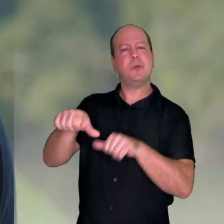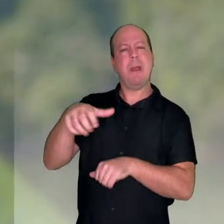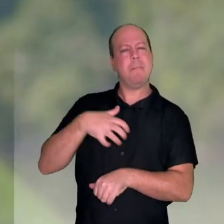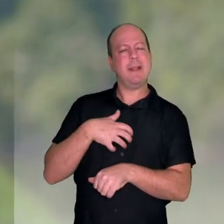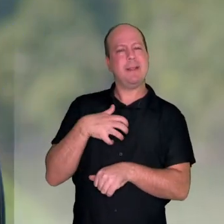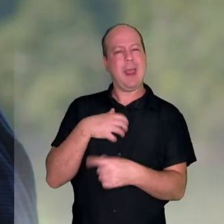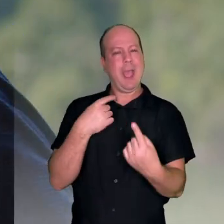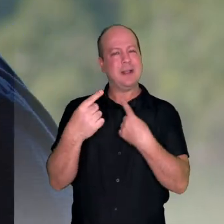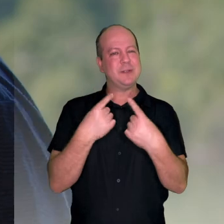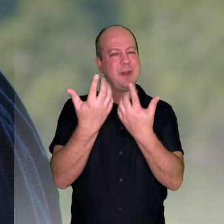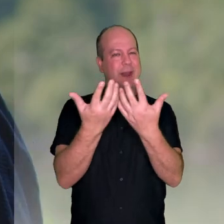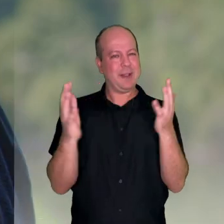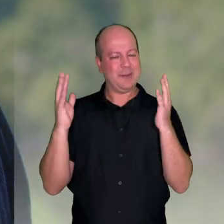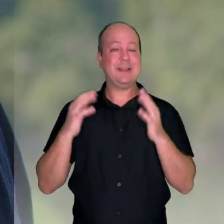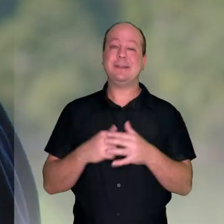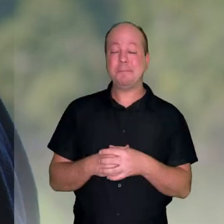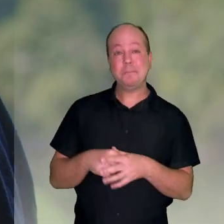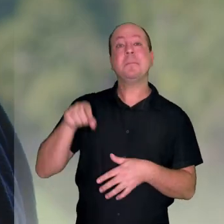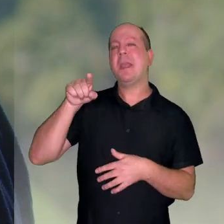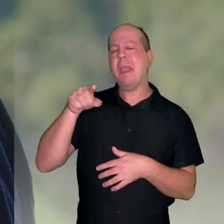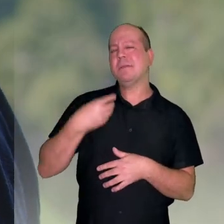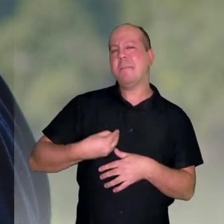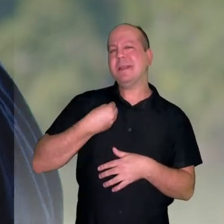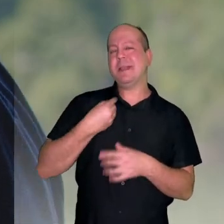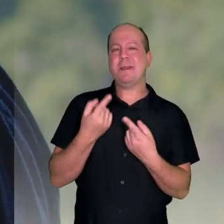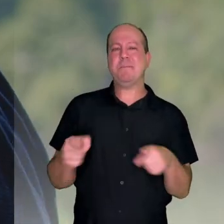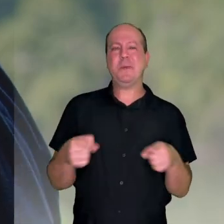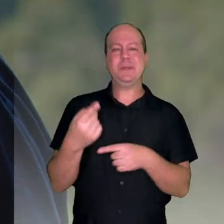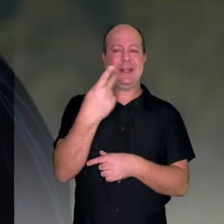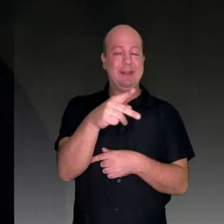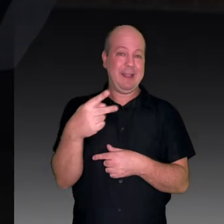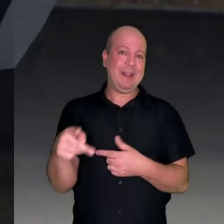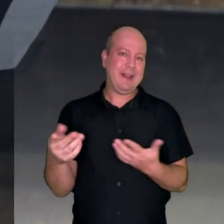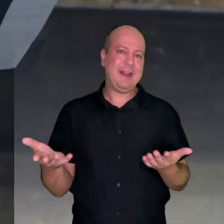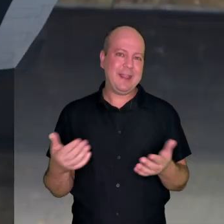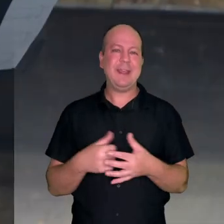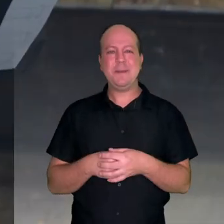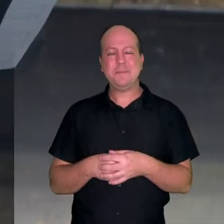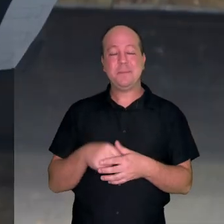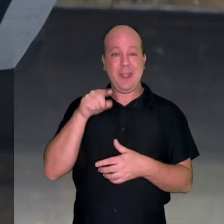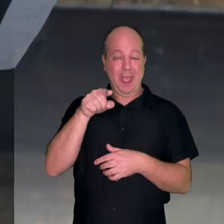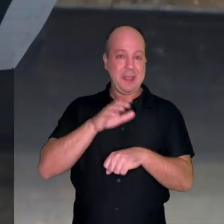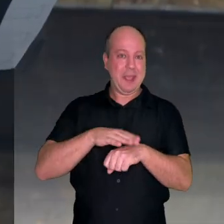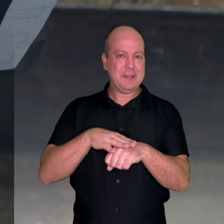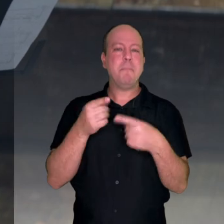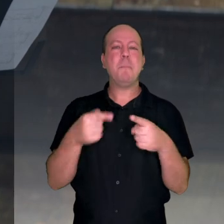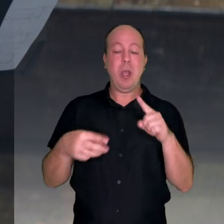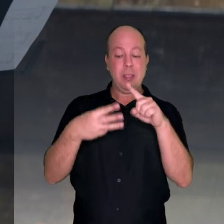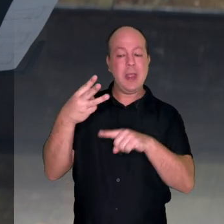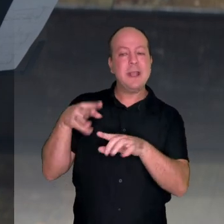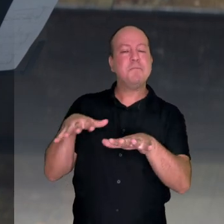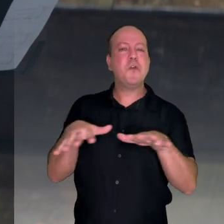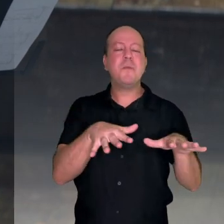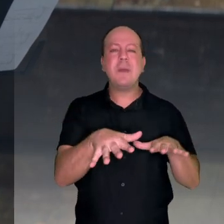caminhar muda a maneira como você se relaciona com a natureza. E isso aí é muito presente na música dele. E essa música, Toward the Sea, né, tem